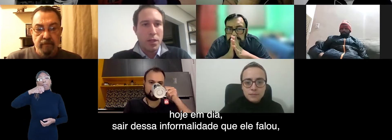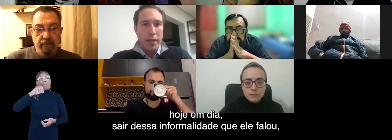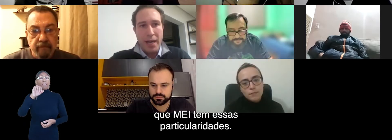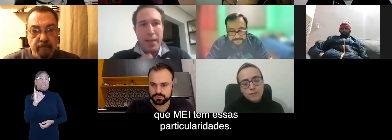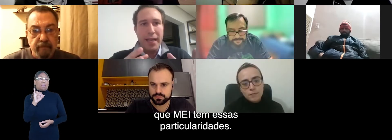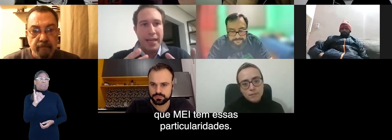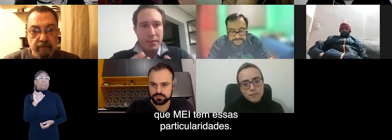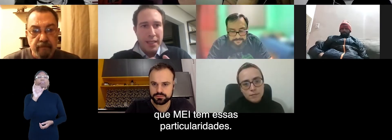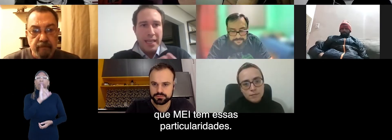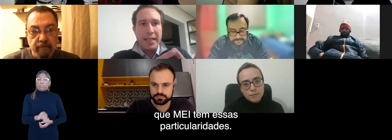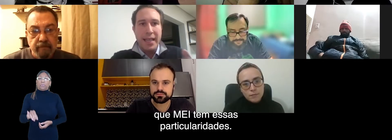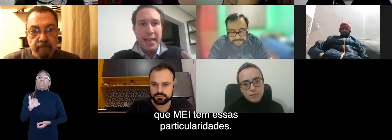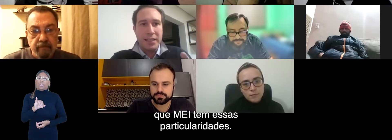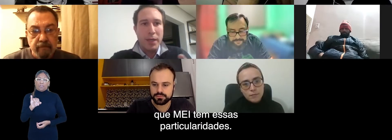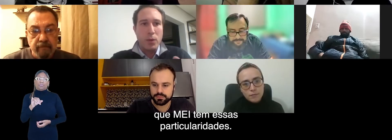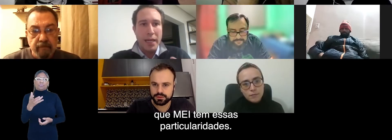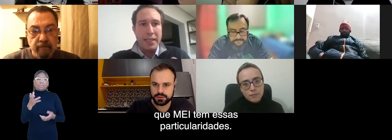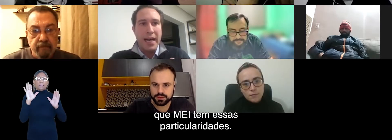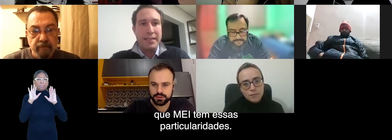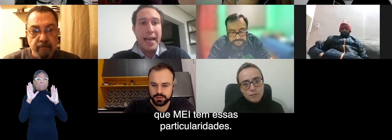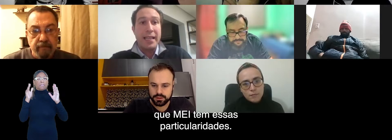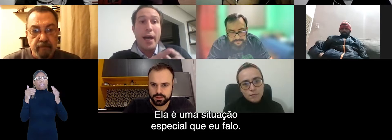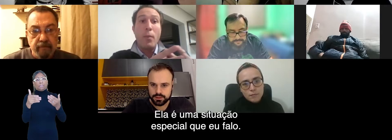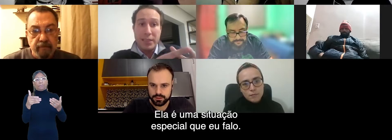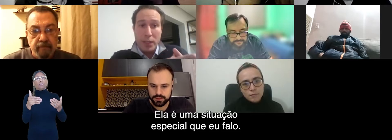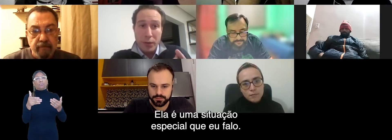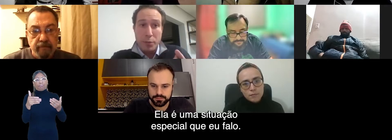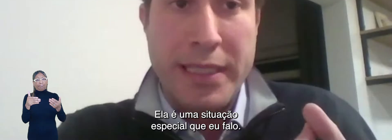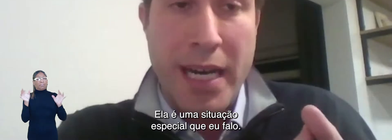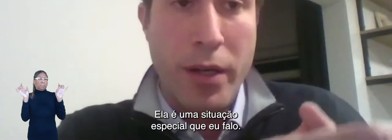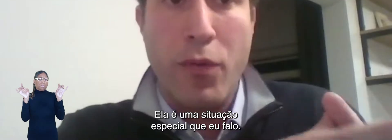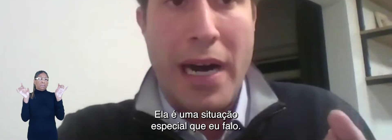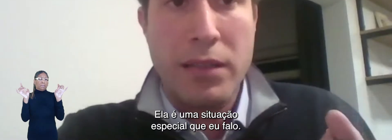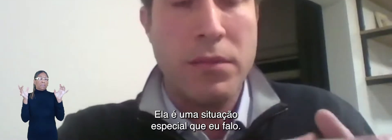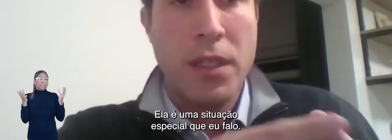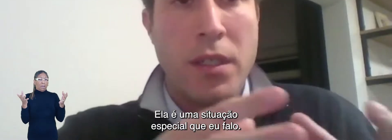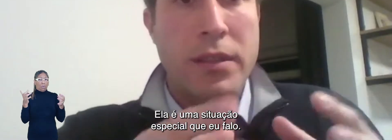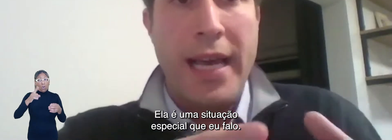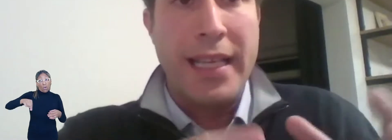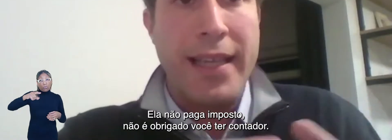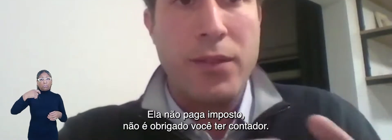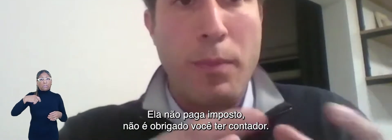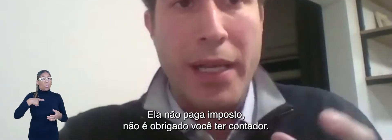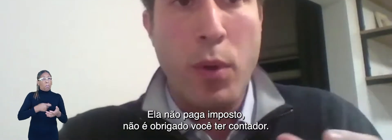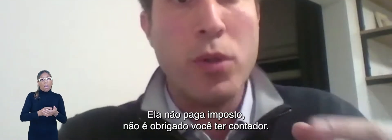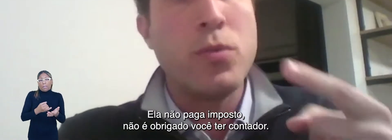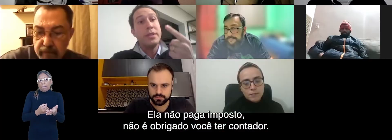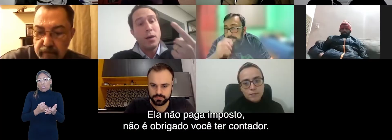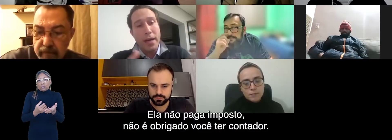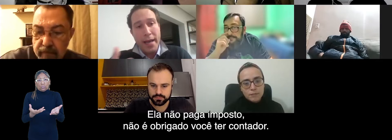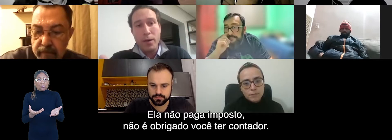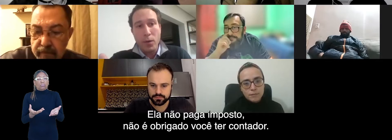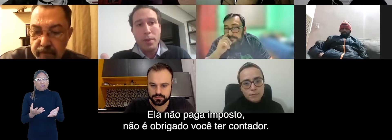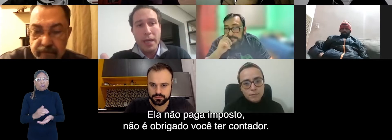ele falou, que a MEI, ela tem essas particularidades, né, ela é uma situação especial, que eu falo, né? Ela não paga